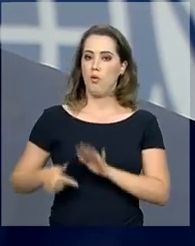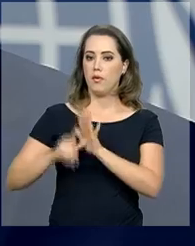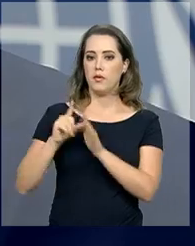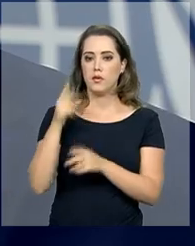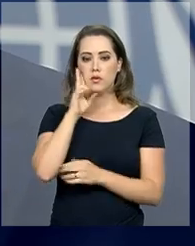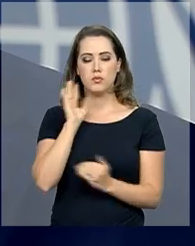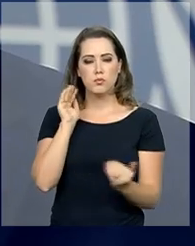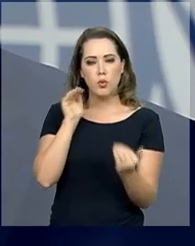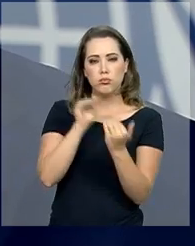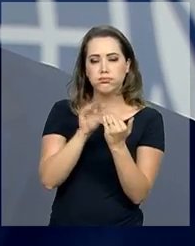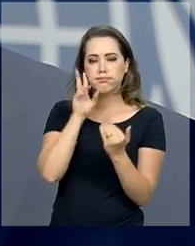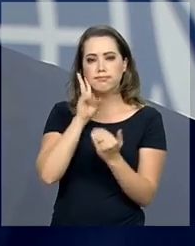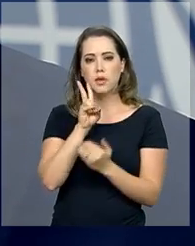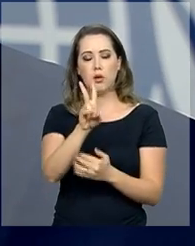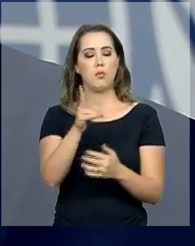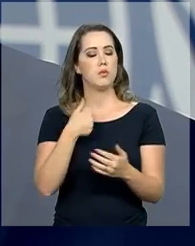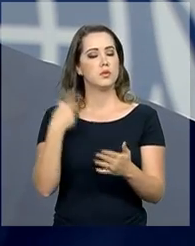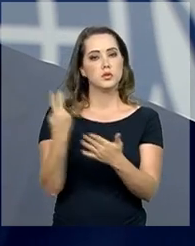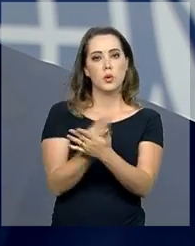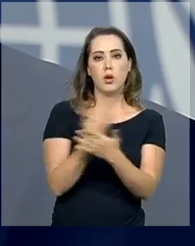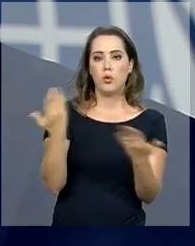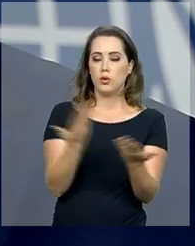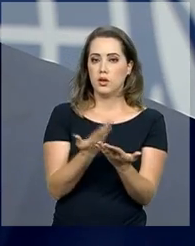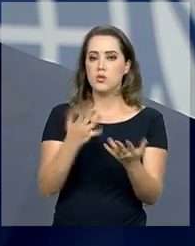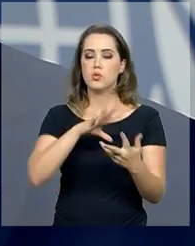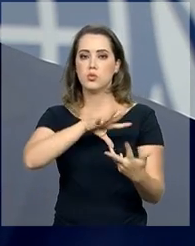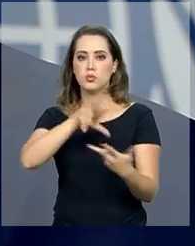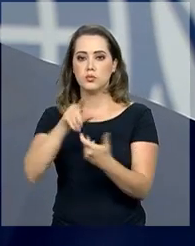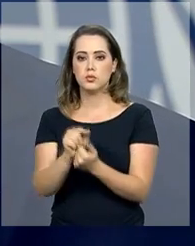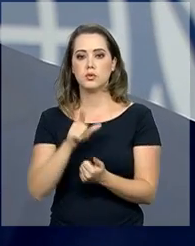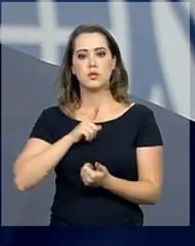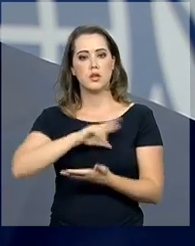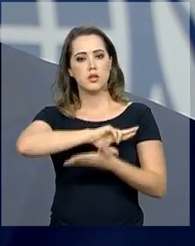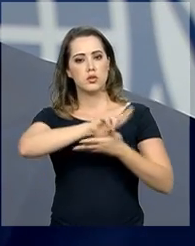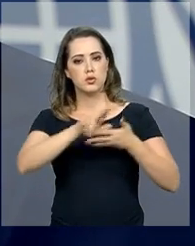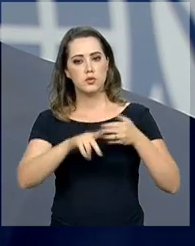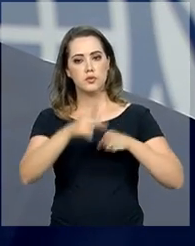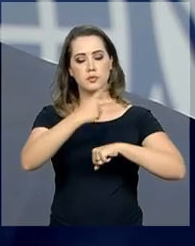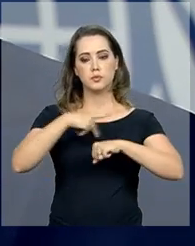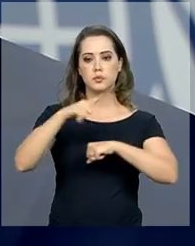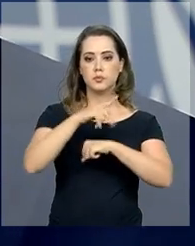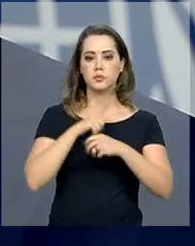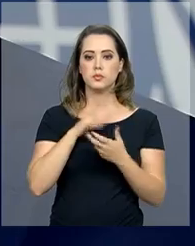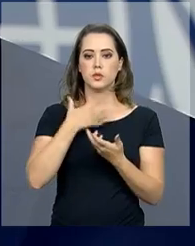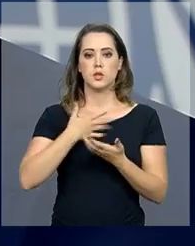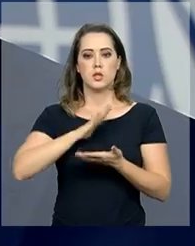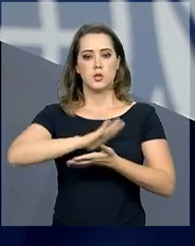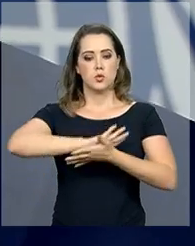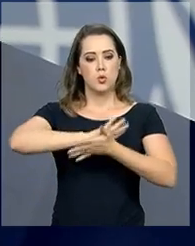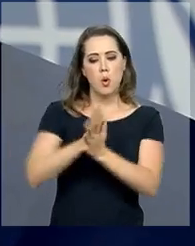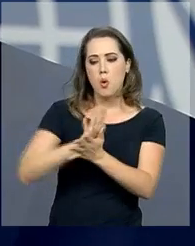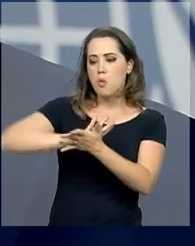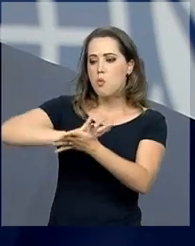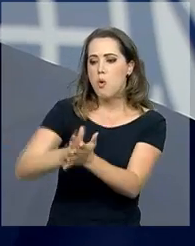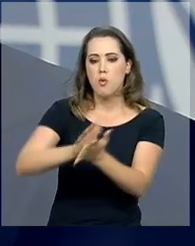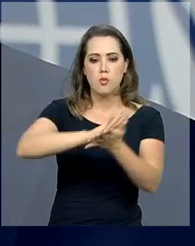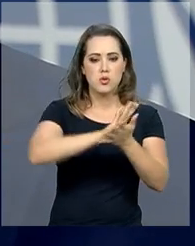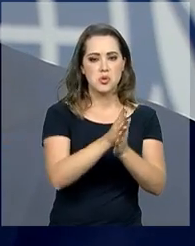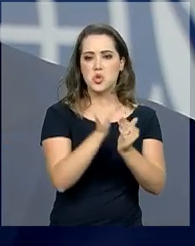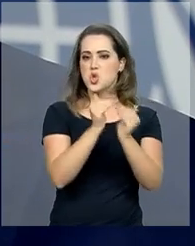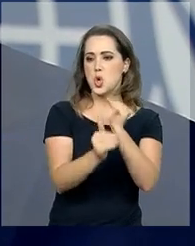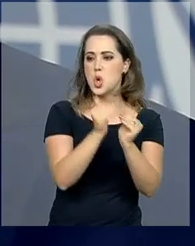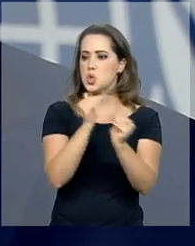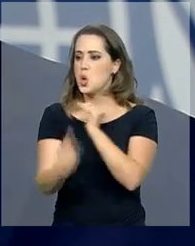vista uma constatação do que acontece hoje no mundo há países em que a intolerância têm sido tem